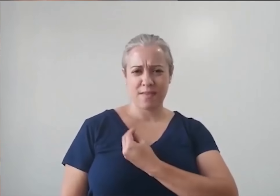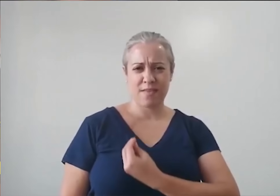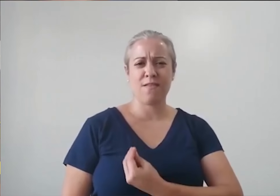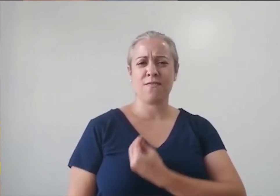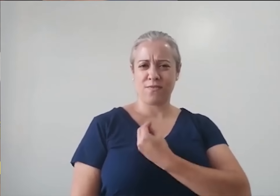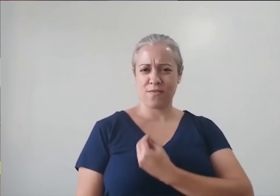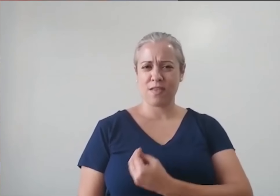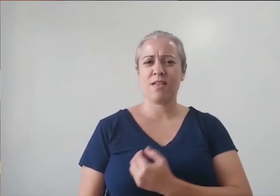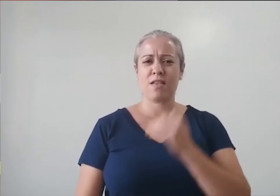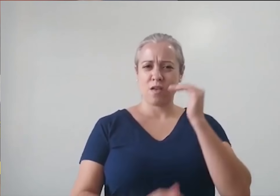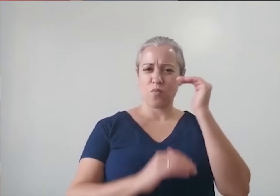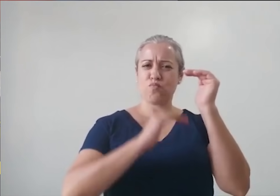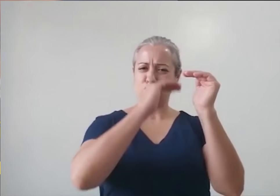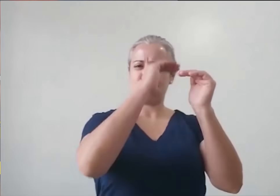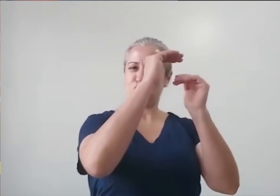Eu vou